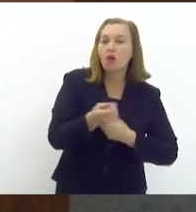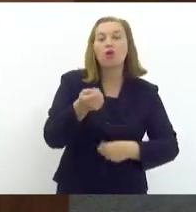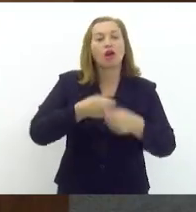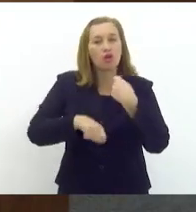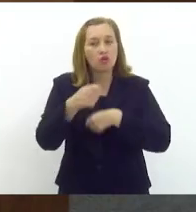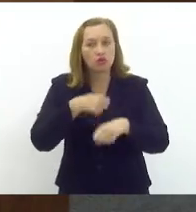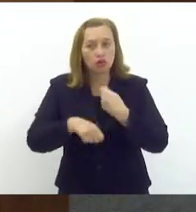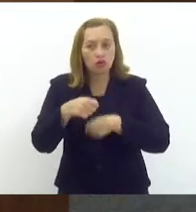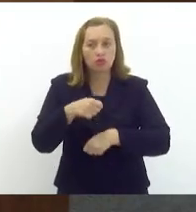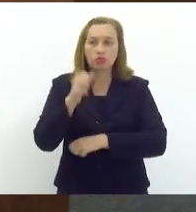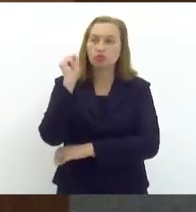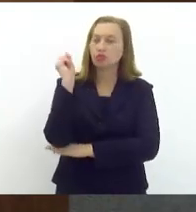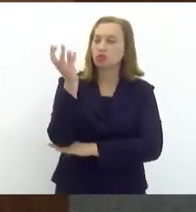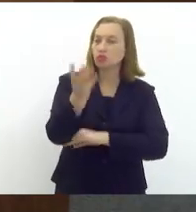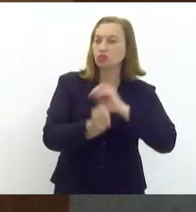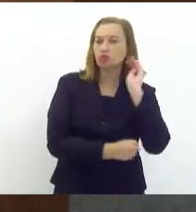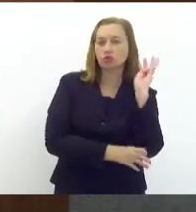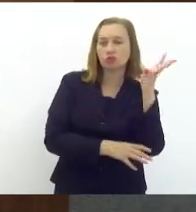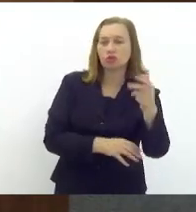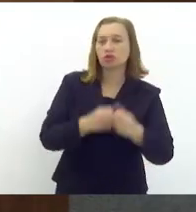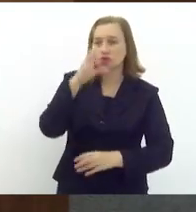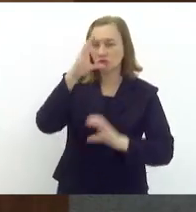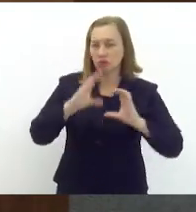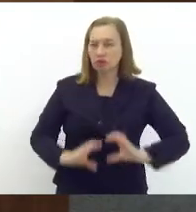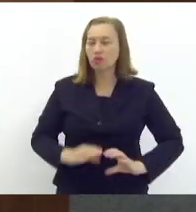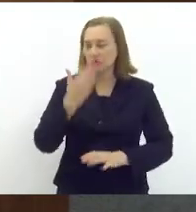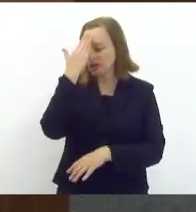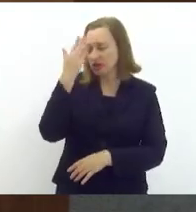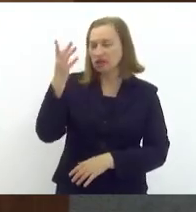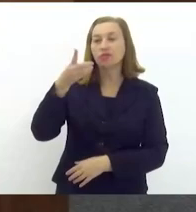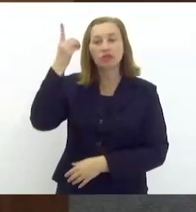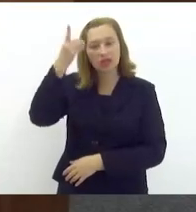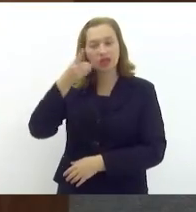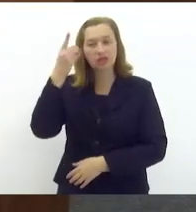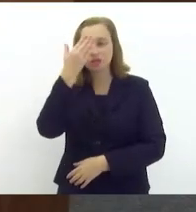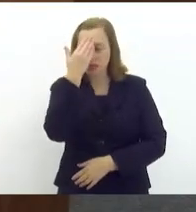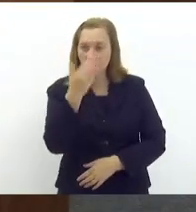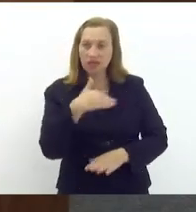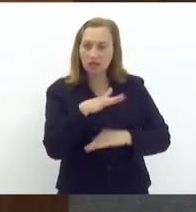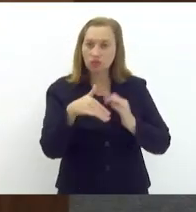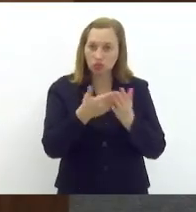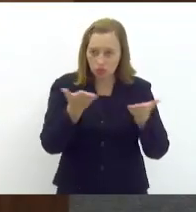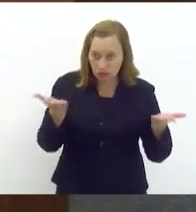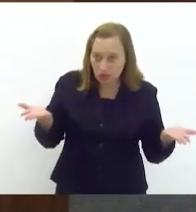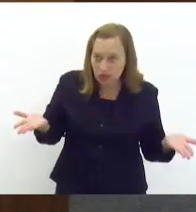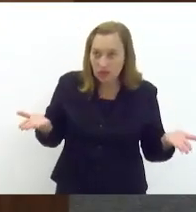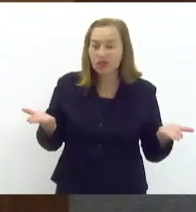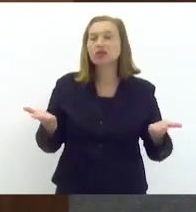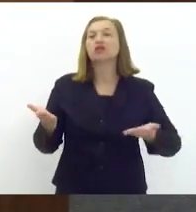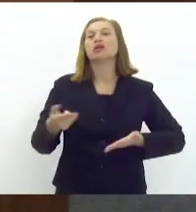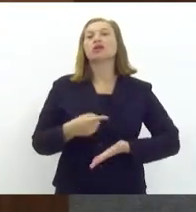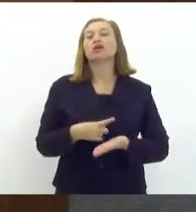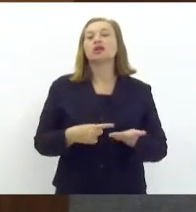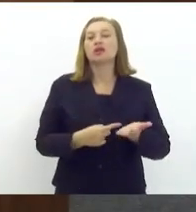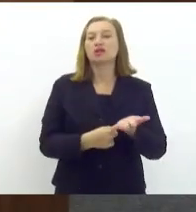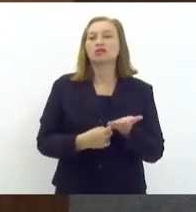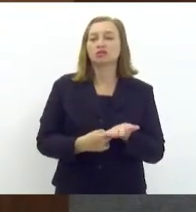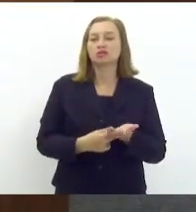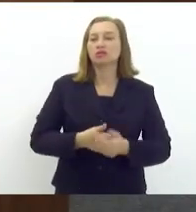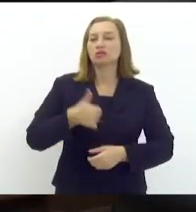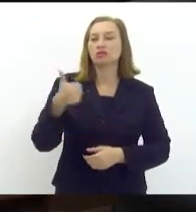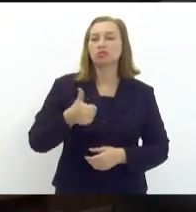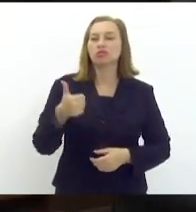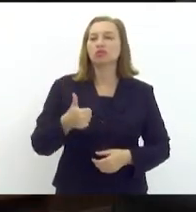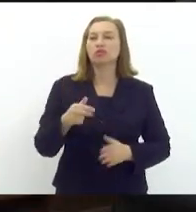aspecto ambiental e o aspecto comportamental muito obrigado Deputado e muito obrigado a todos que contribuíram para que eu possa votar no meu primeiro